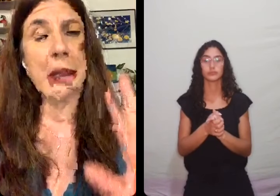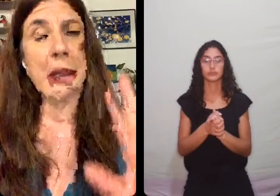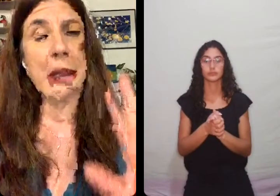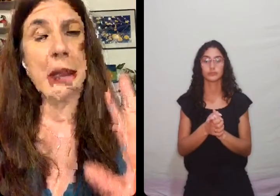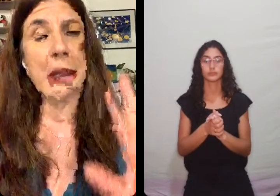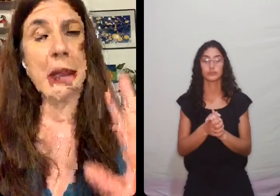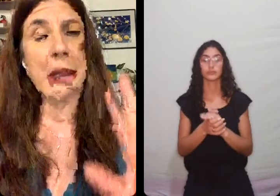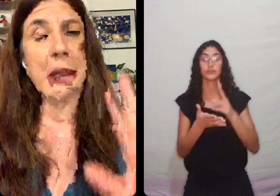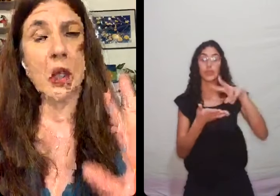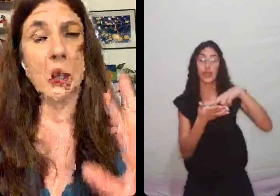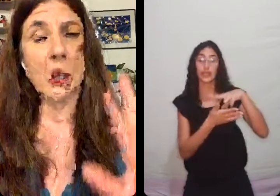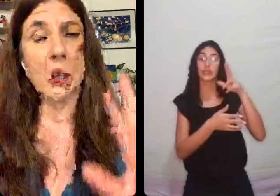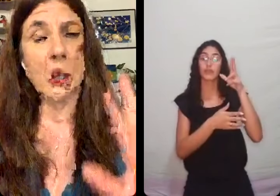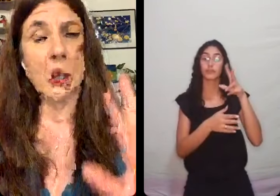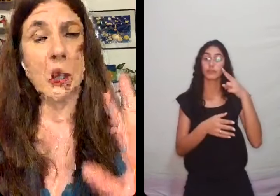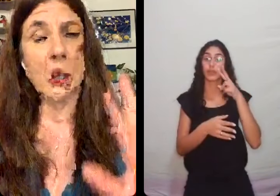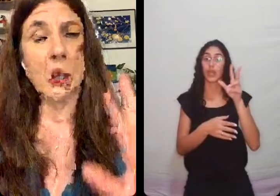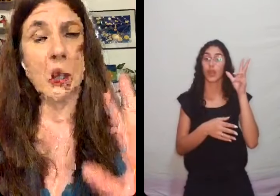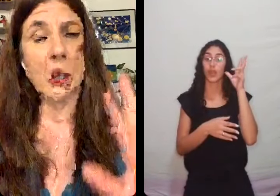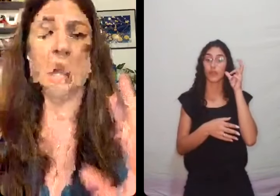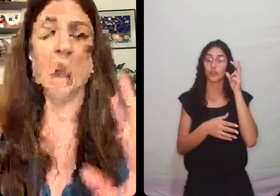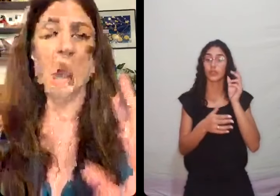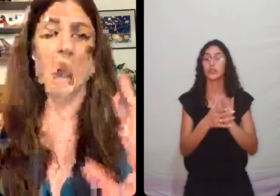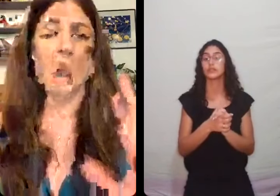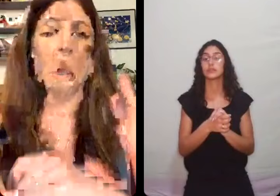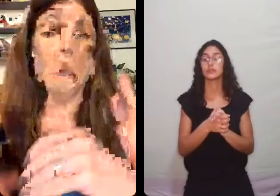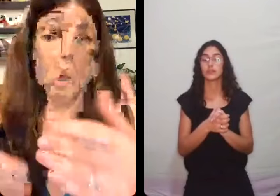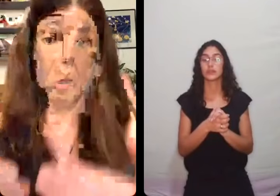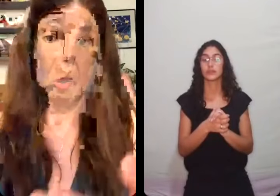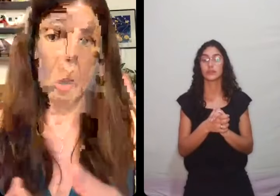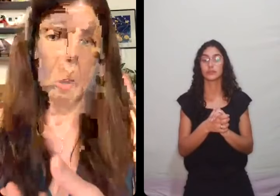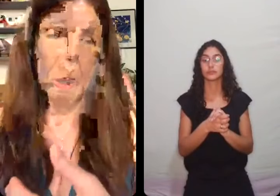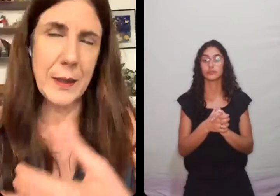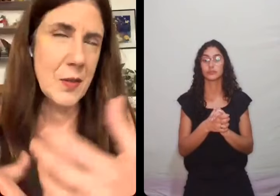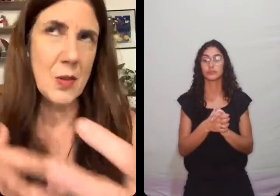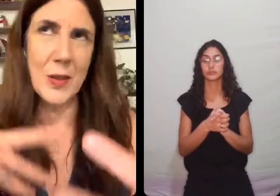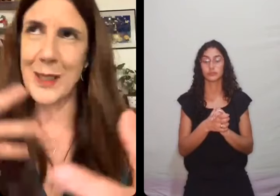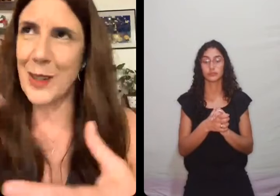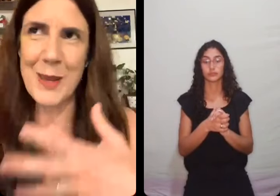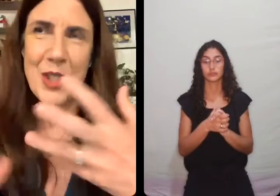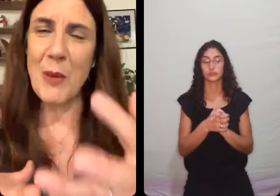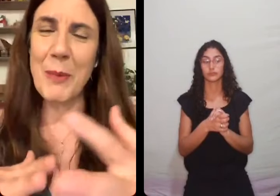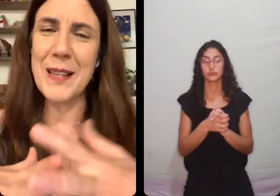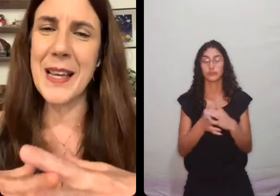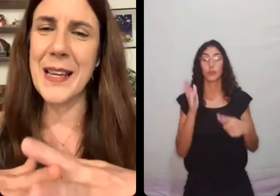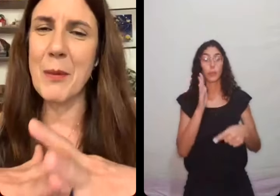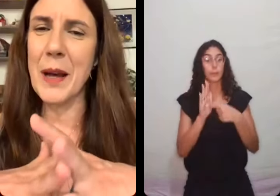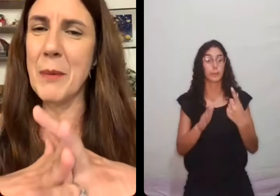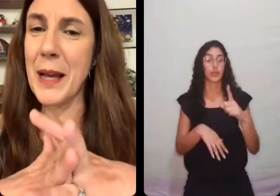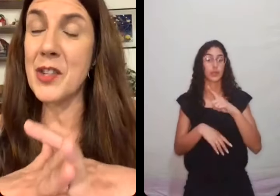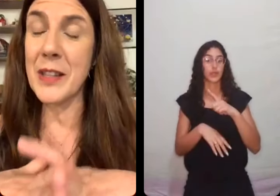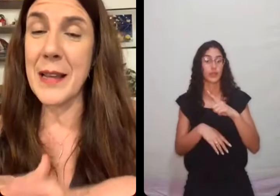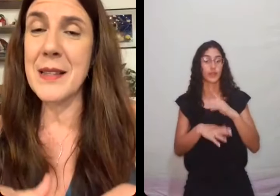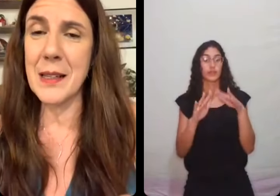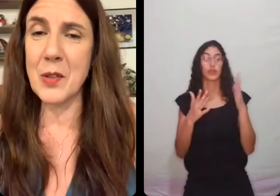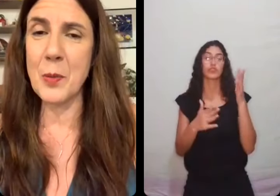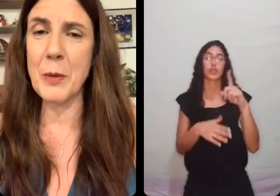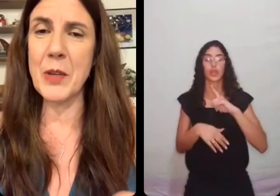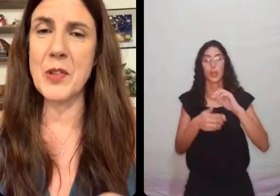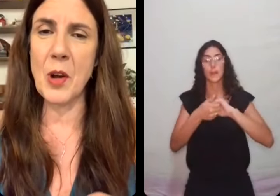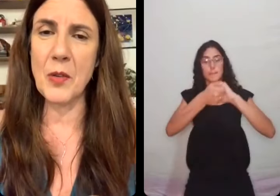Norberto Presta dirigiu. Nós fizemos o primeiro solo, isso, então, nós temos já uma parceria há mais de 10